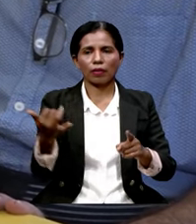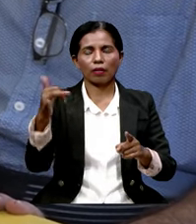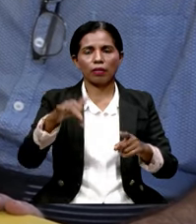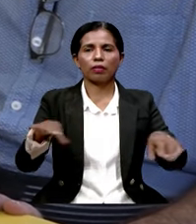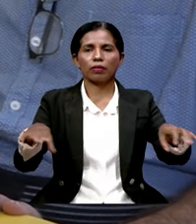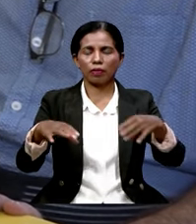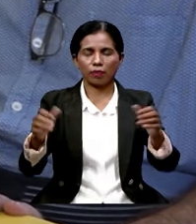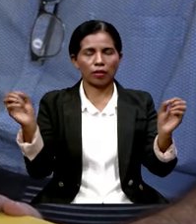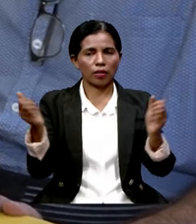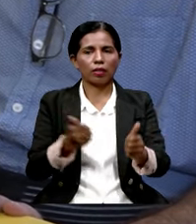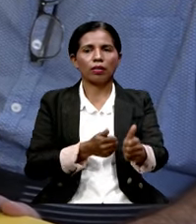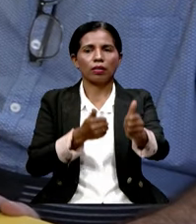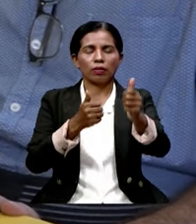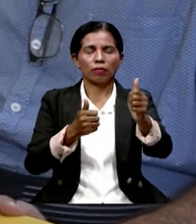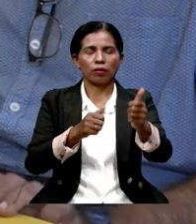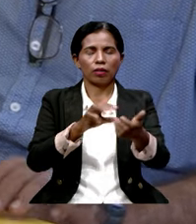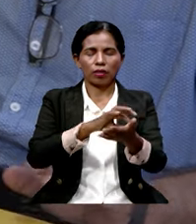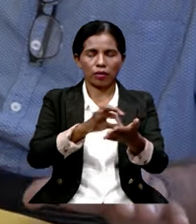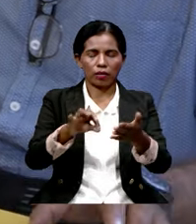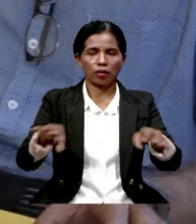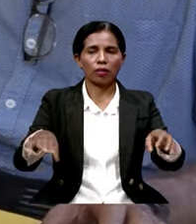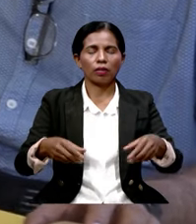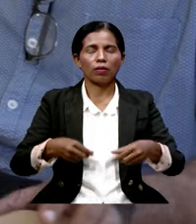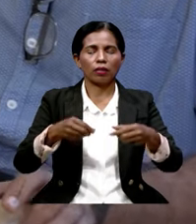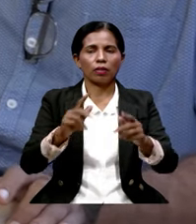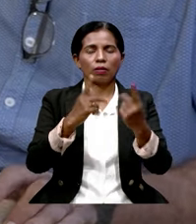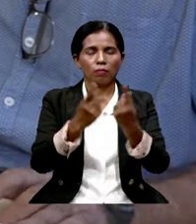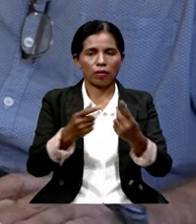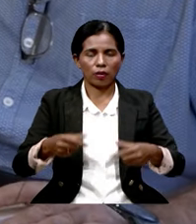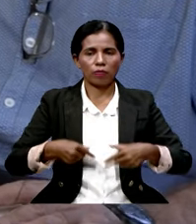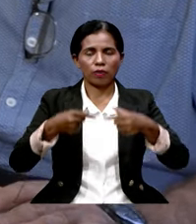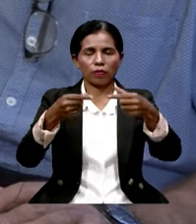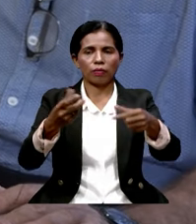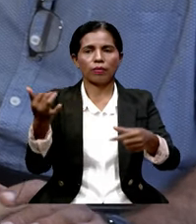serviço latuir contrato nebe companhia por será.